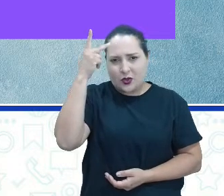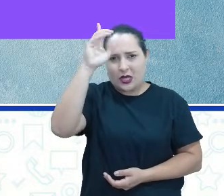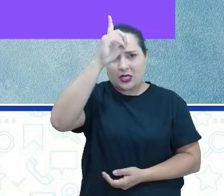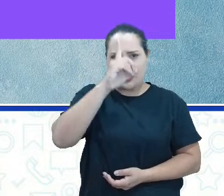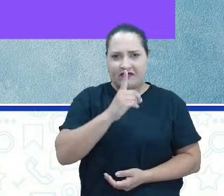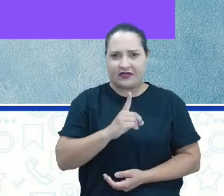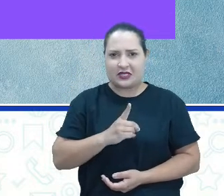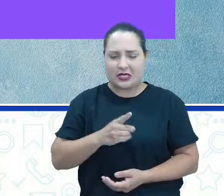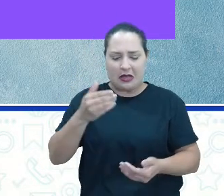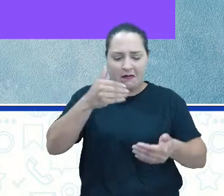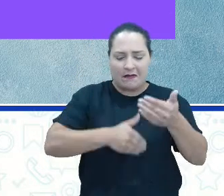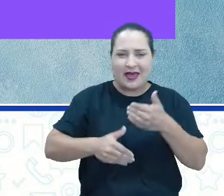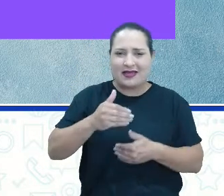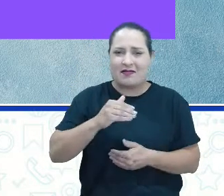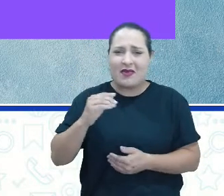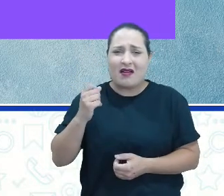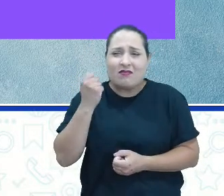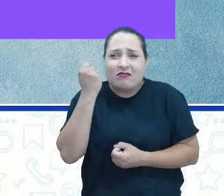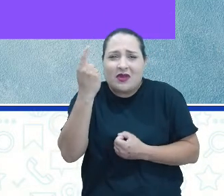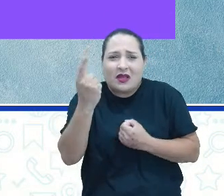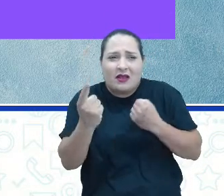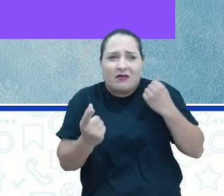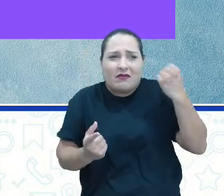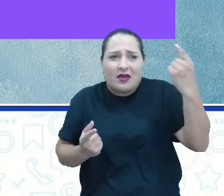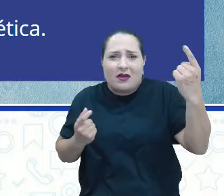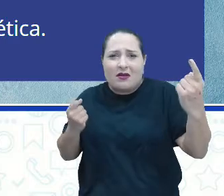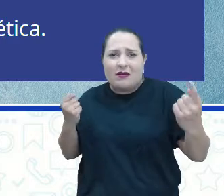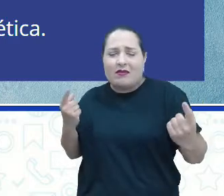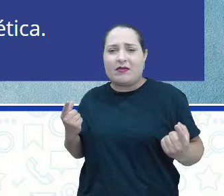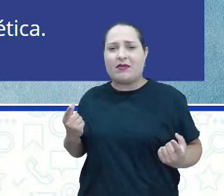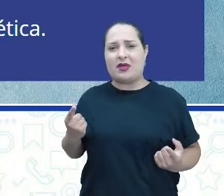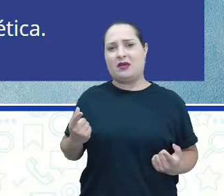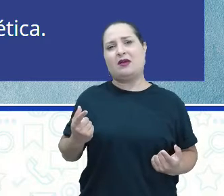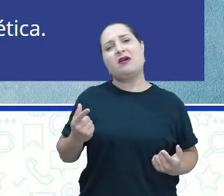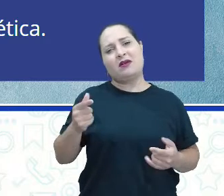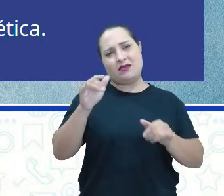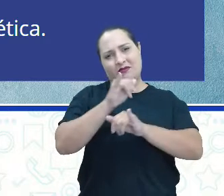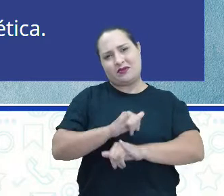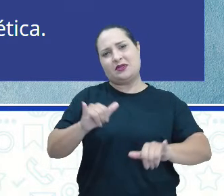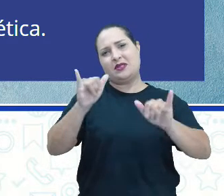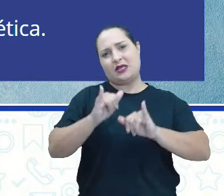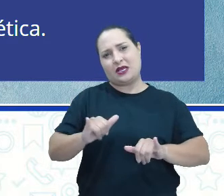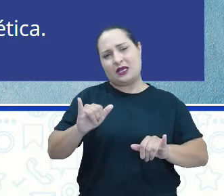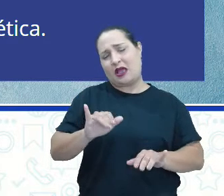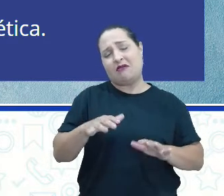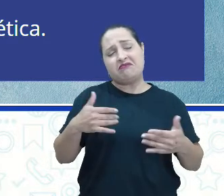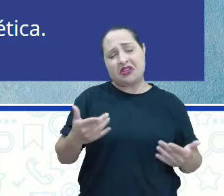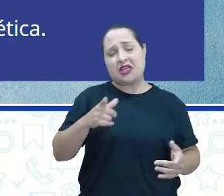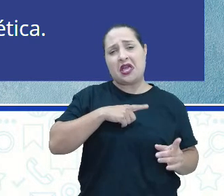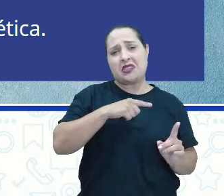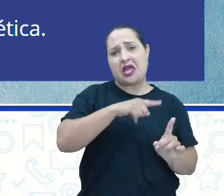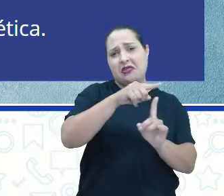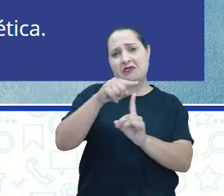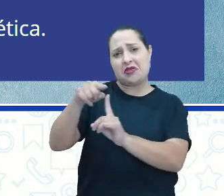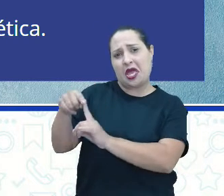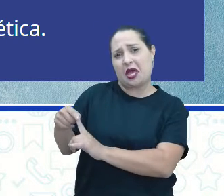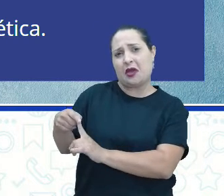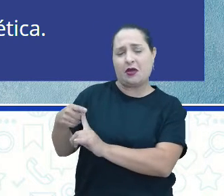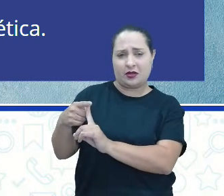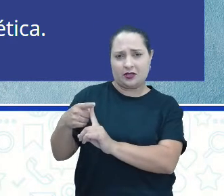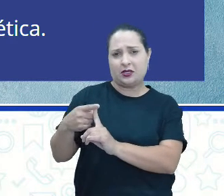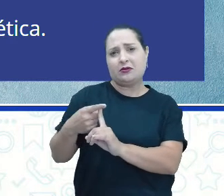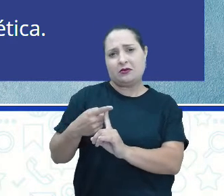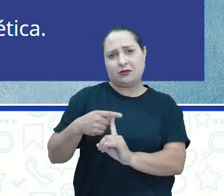ser que atenta a um estereótipo, como mostramos a seguir. As pessoas com deficiência, elas são retratadas